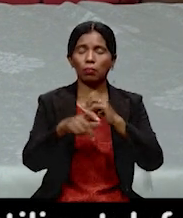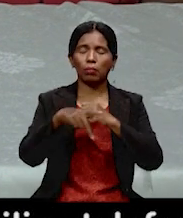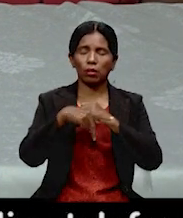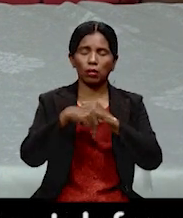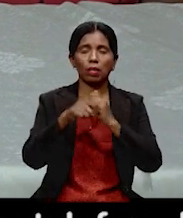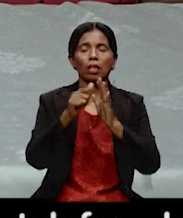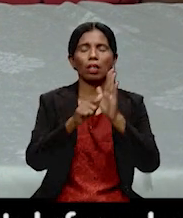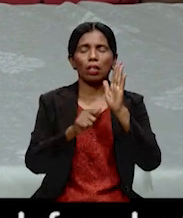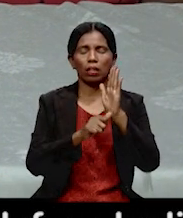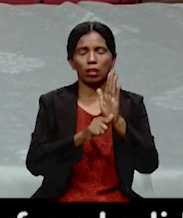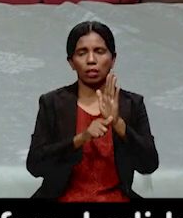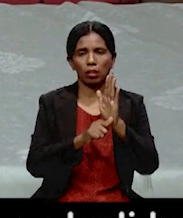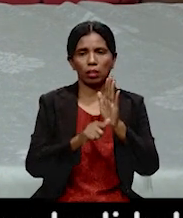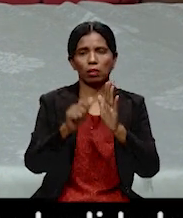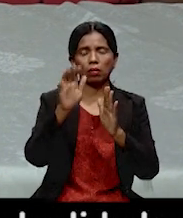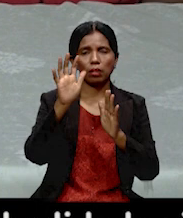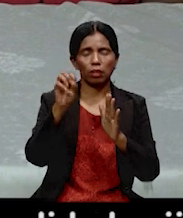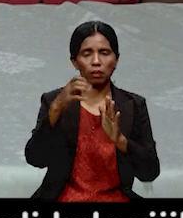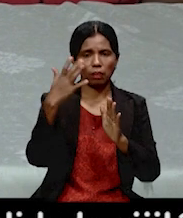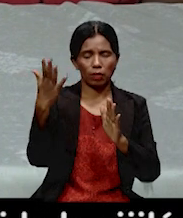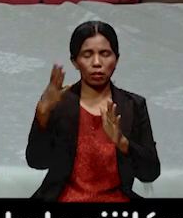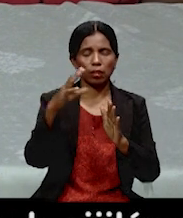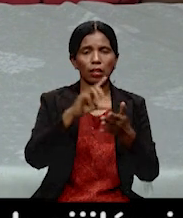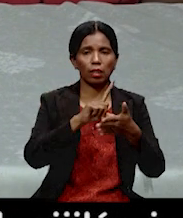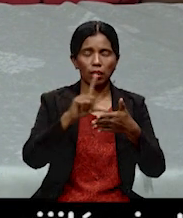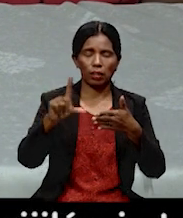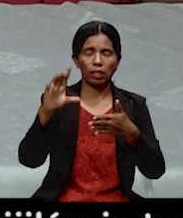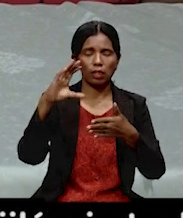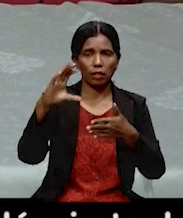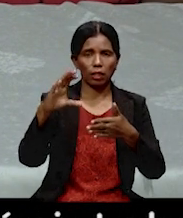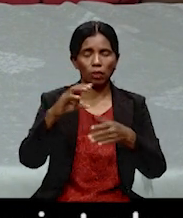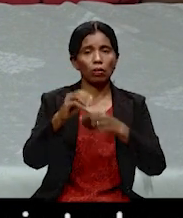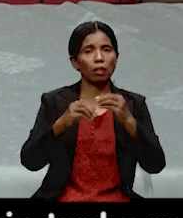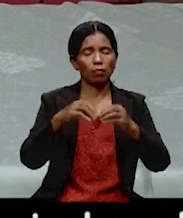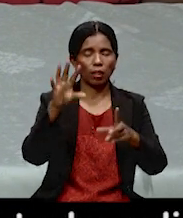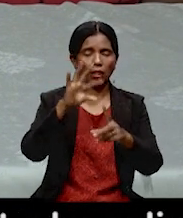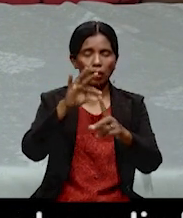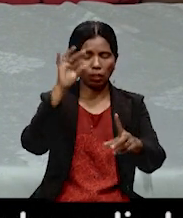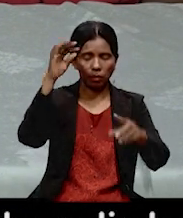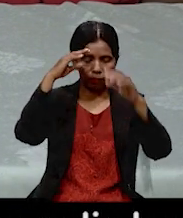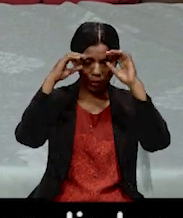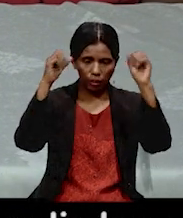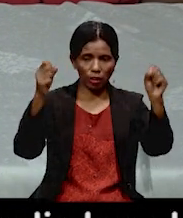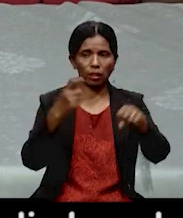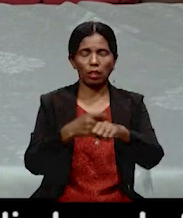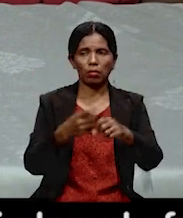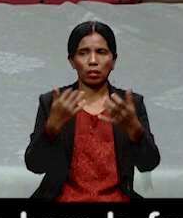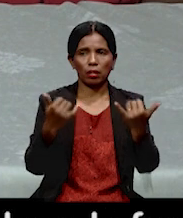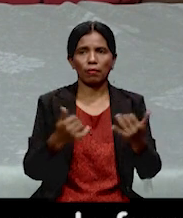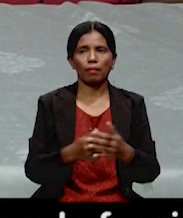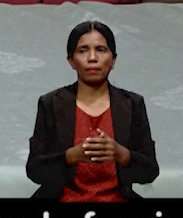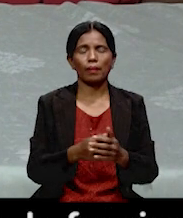15 a linha C relaciona ho eleição presidencial ia bibandanemos se